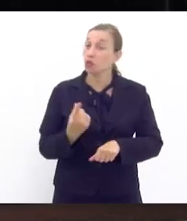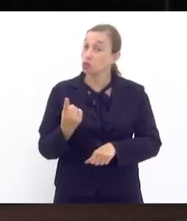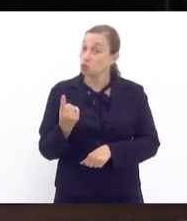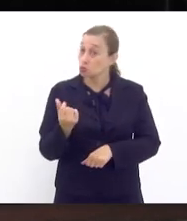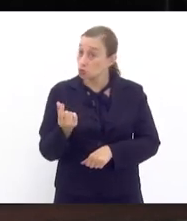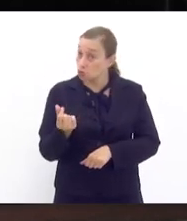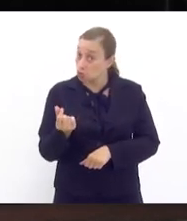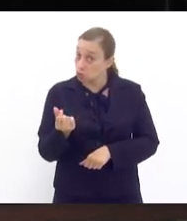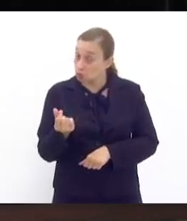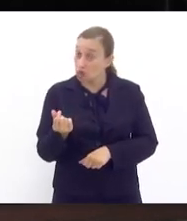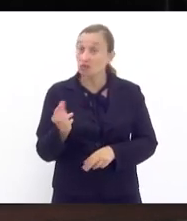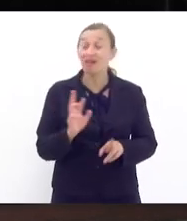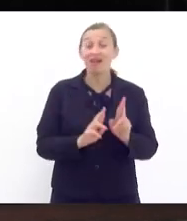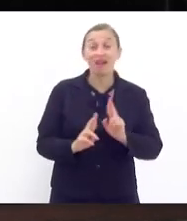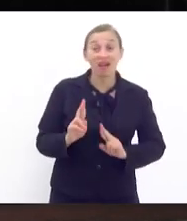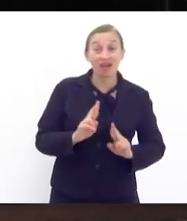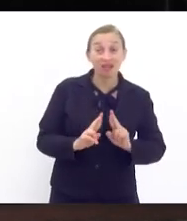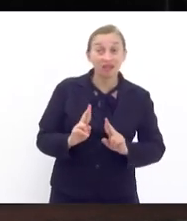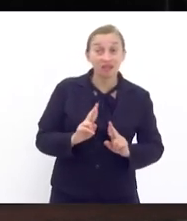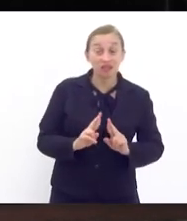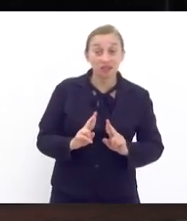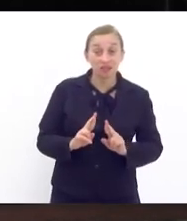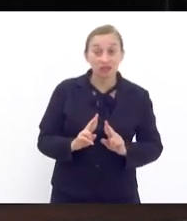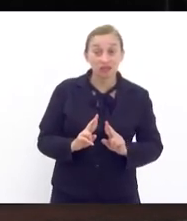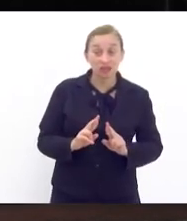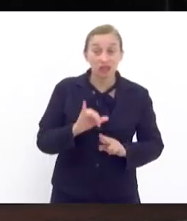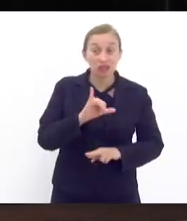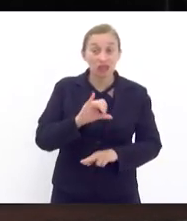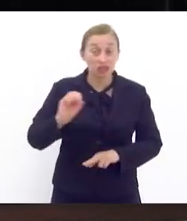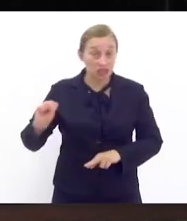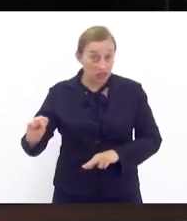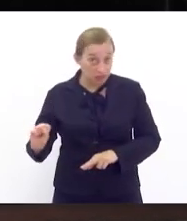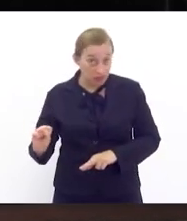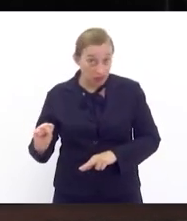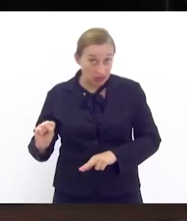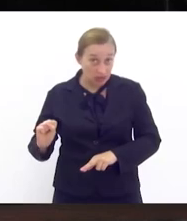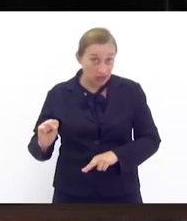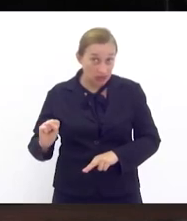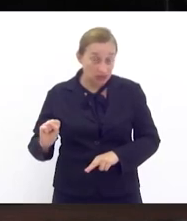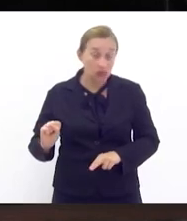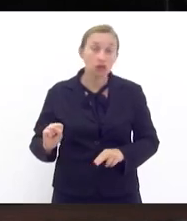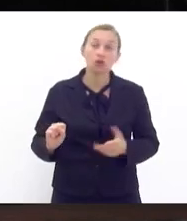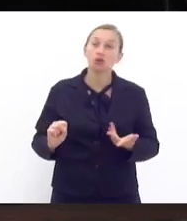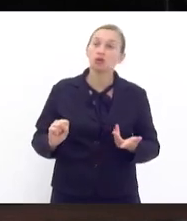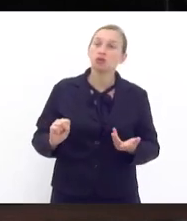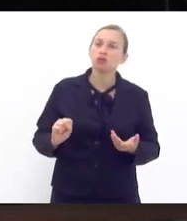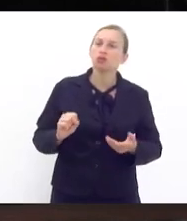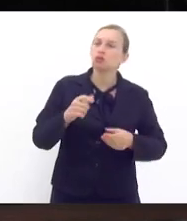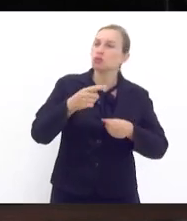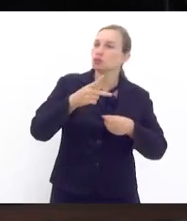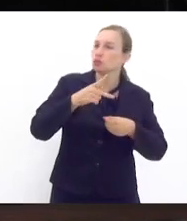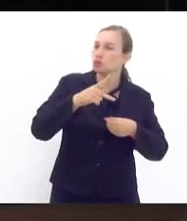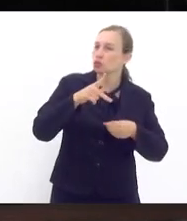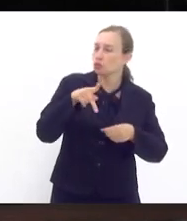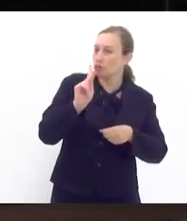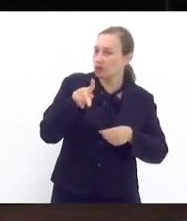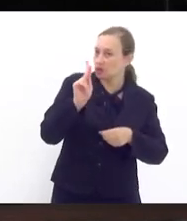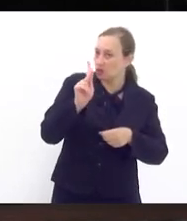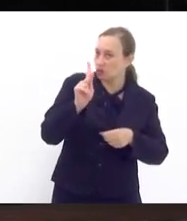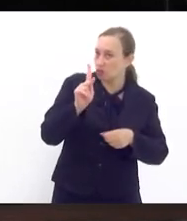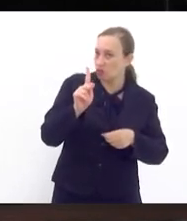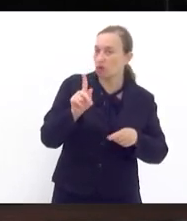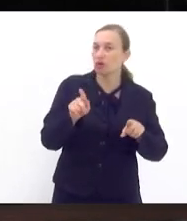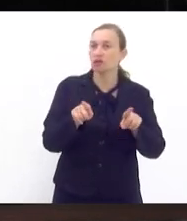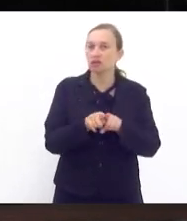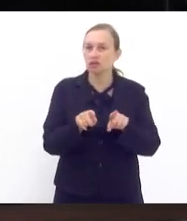né, relativos à incidência do ICMS, tanto no petróleo quanto aos derivados